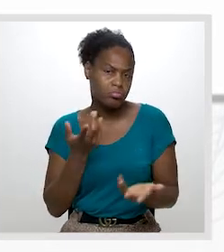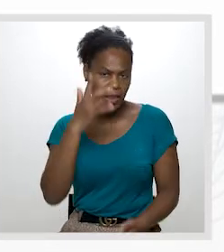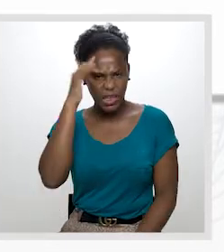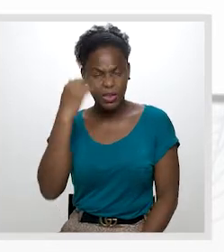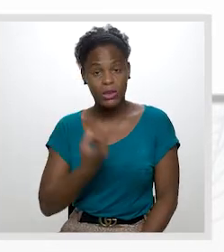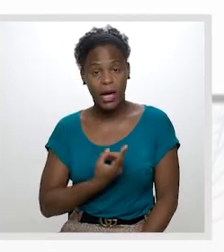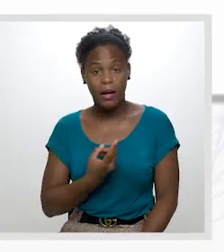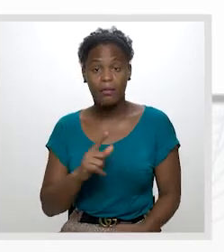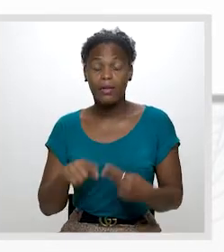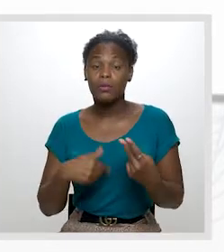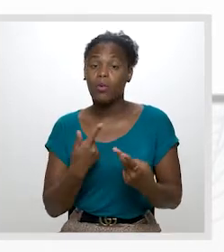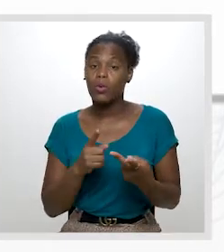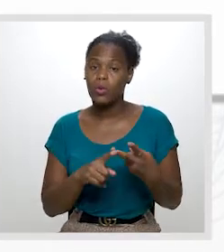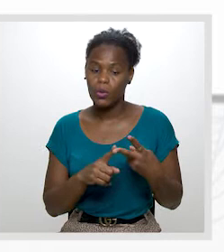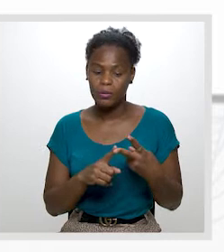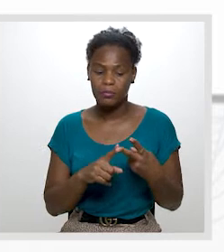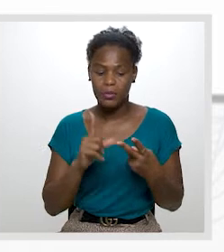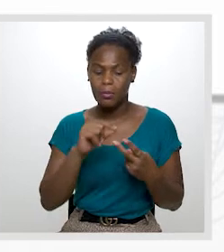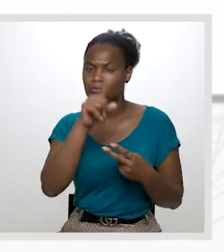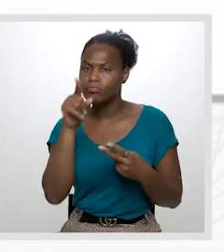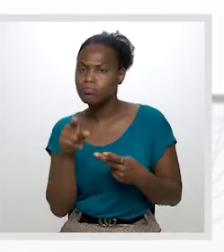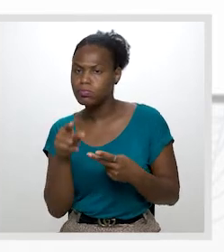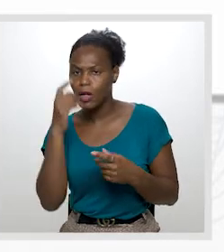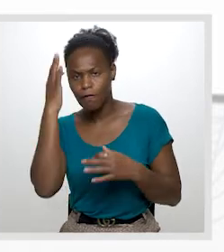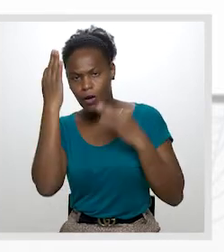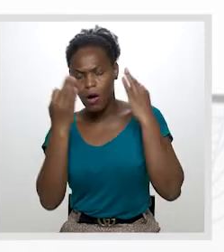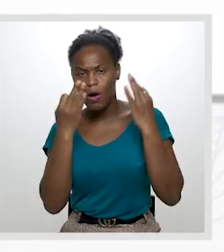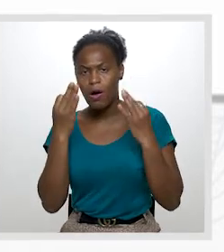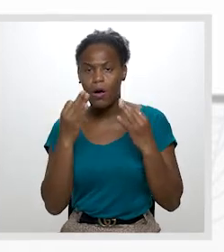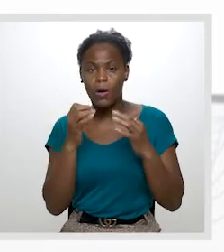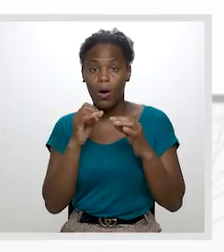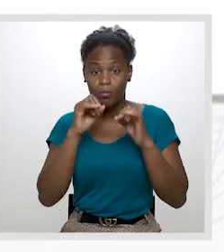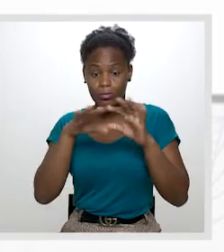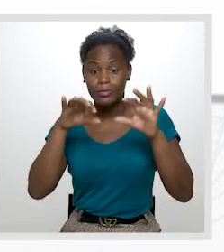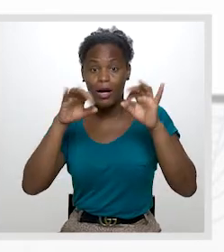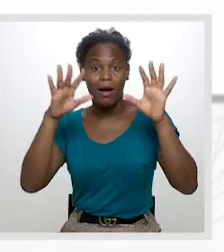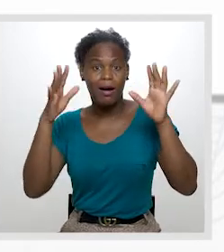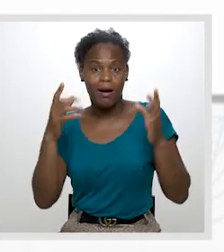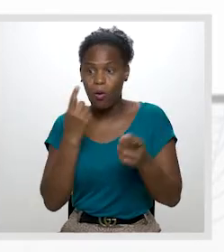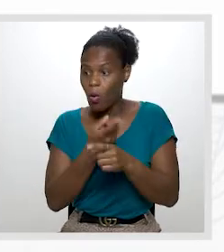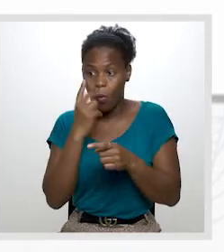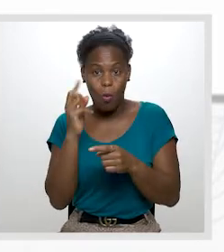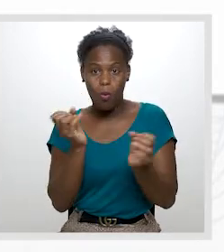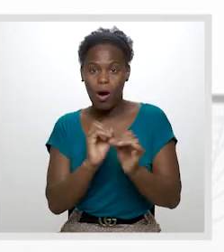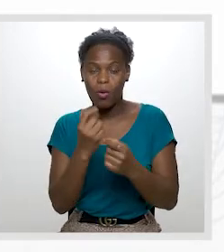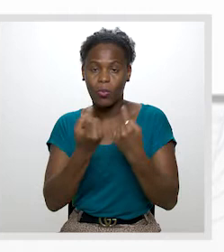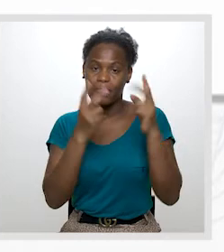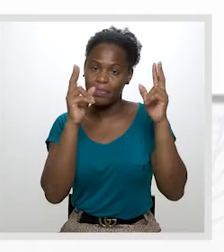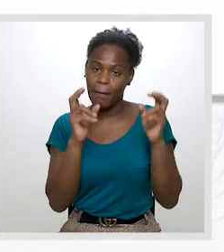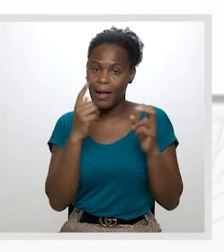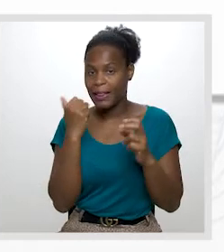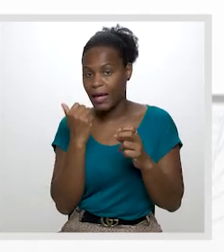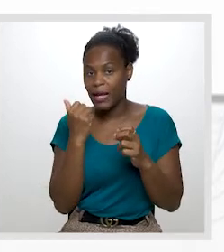ser. Outra característica, interrogação filosófica do mistério. Um dos